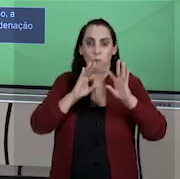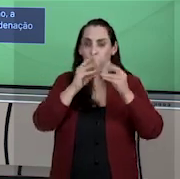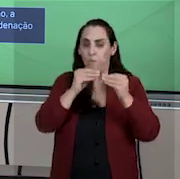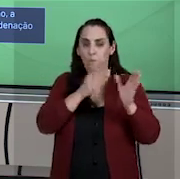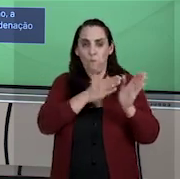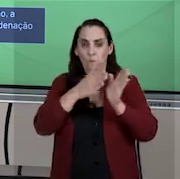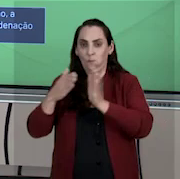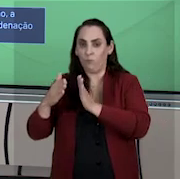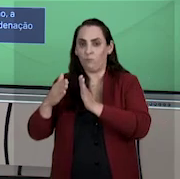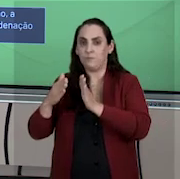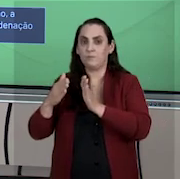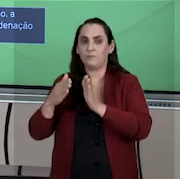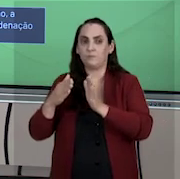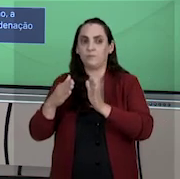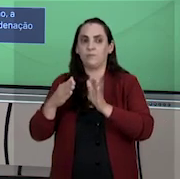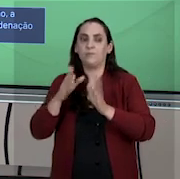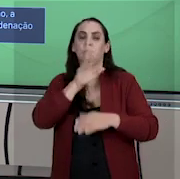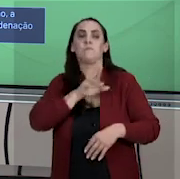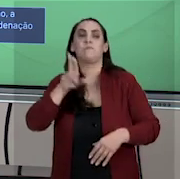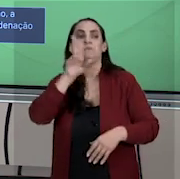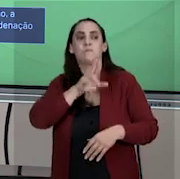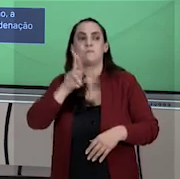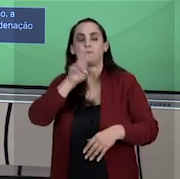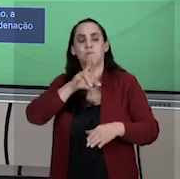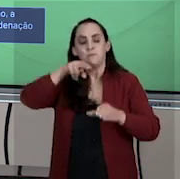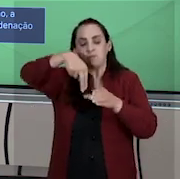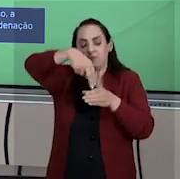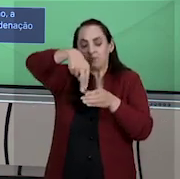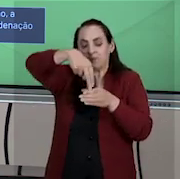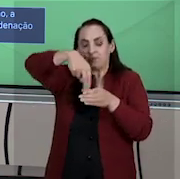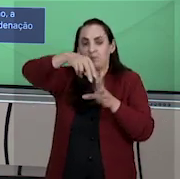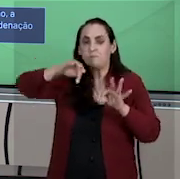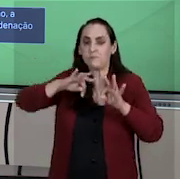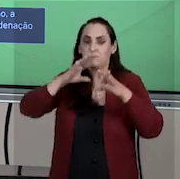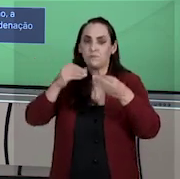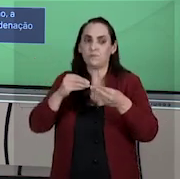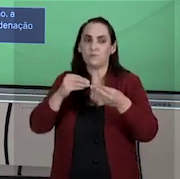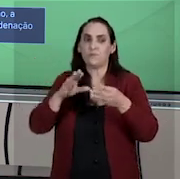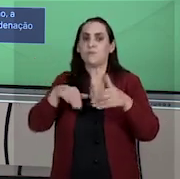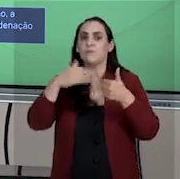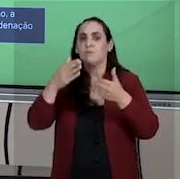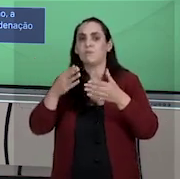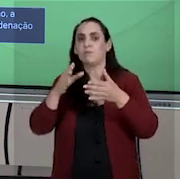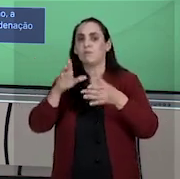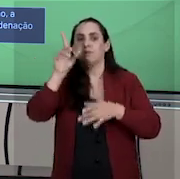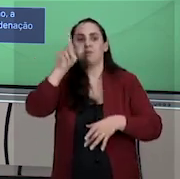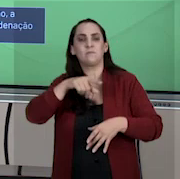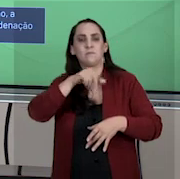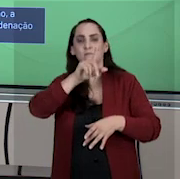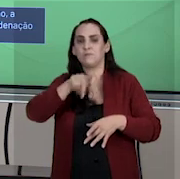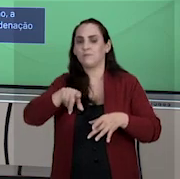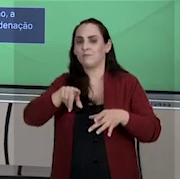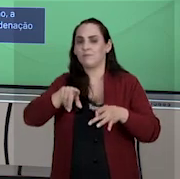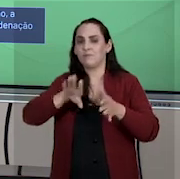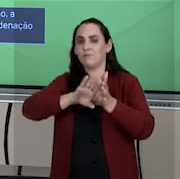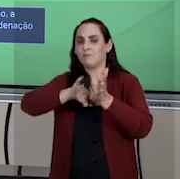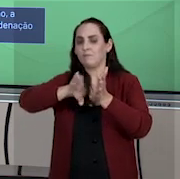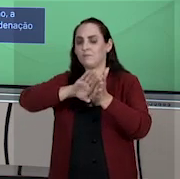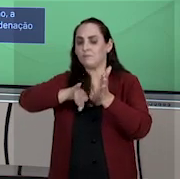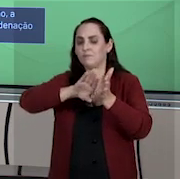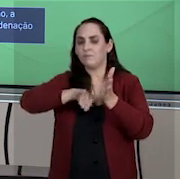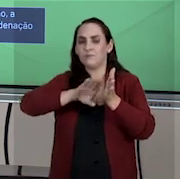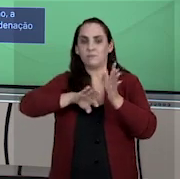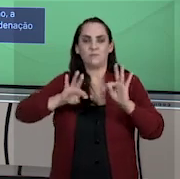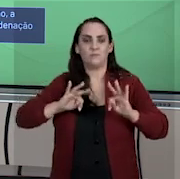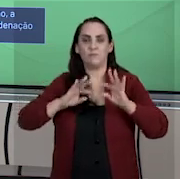função vital, quando ela utiliza esses nutrientes, ela excreta, ela elimina aquilo que ela não precisa mais, os produtos